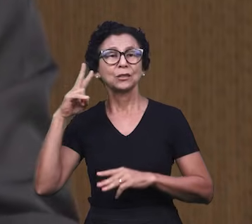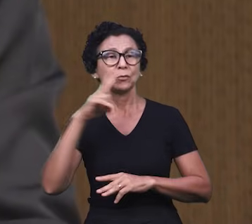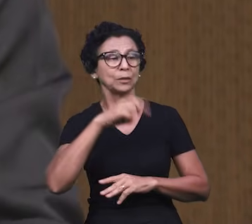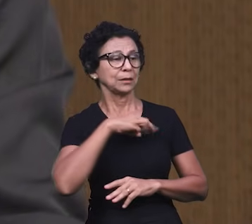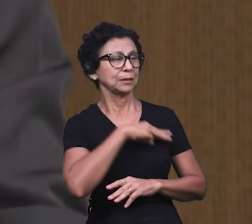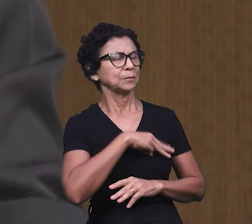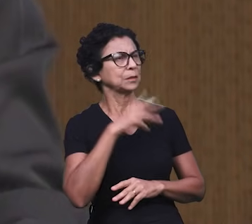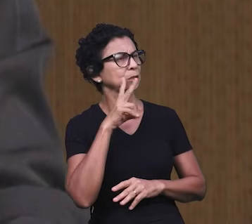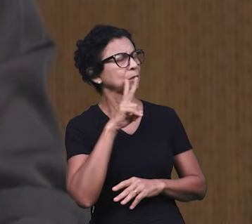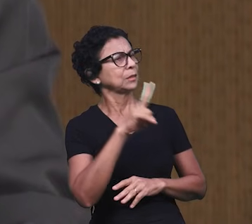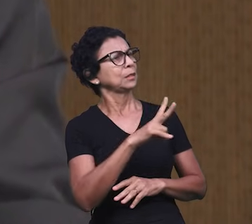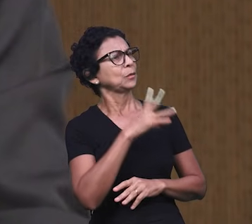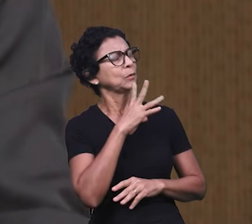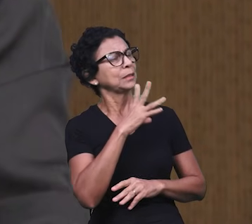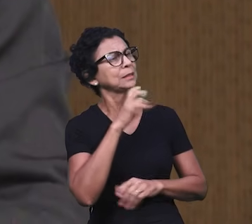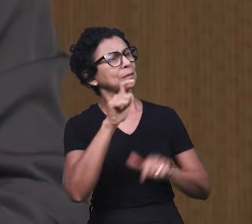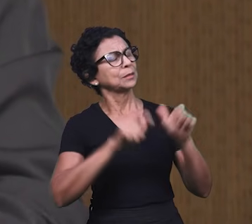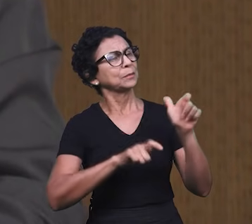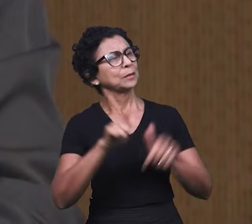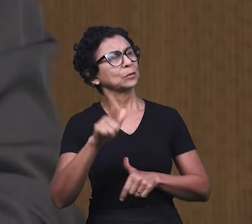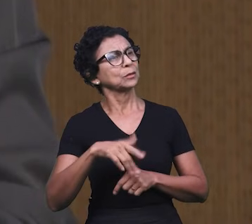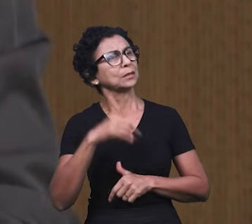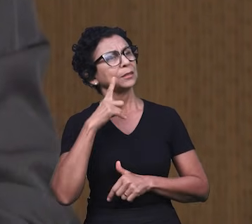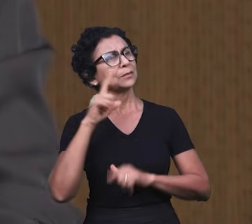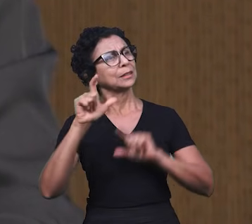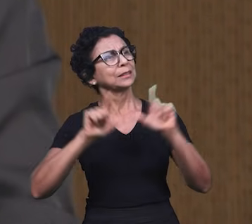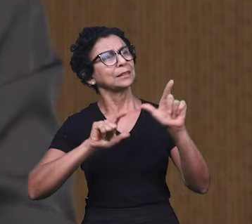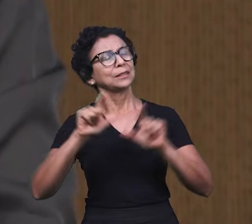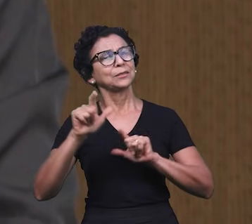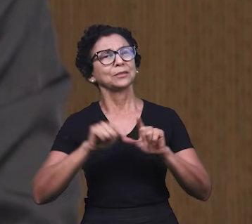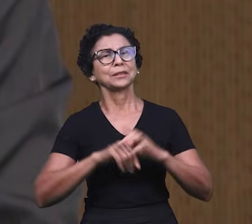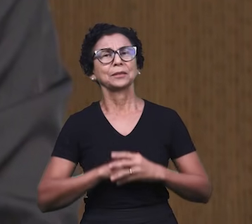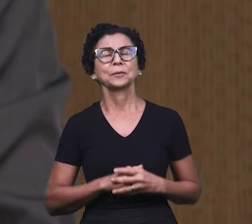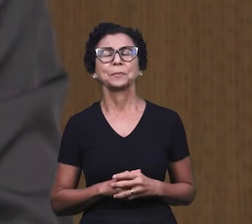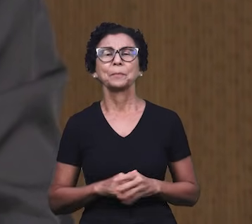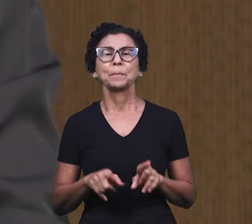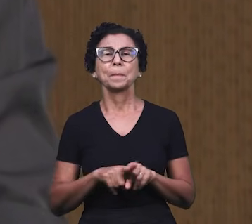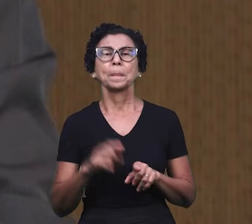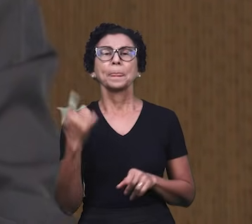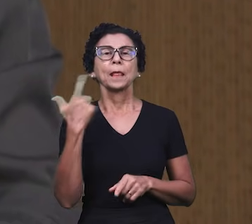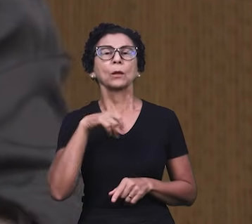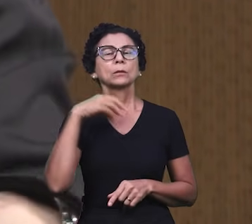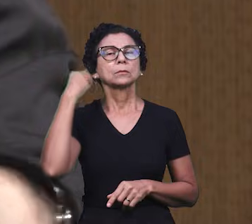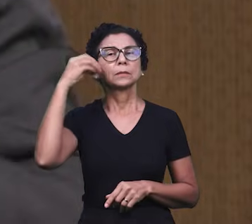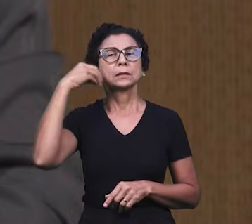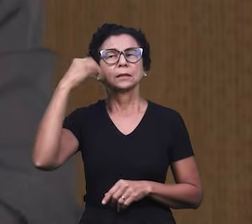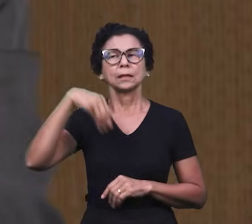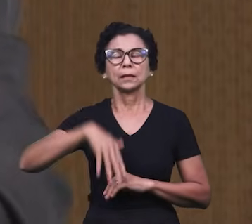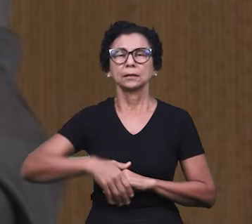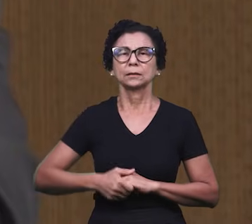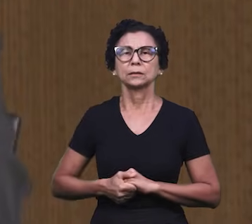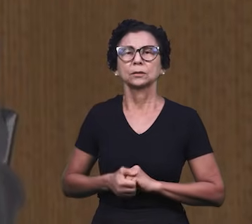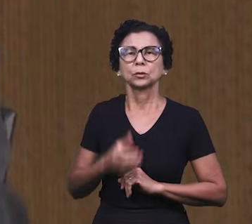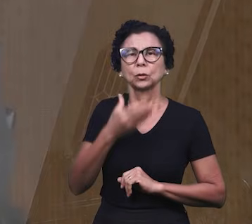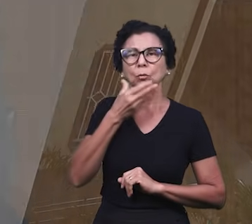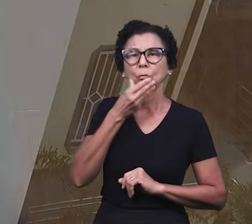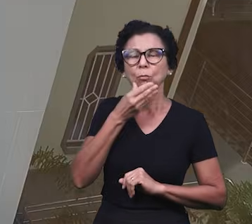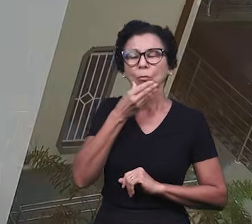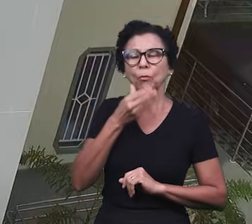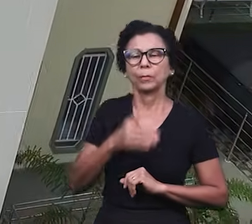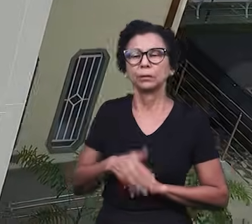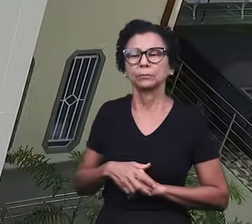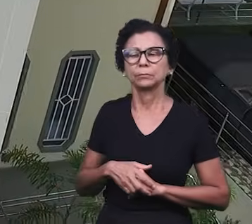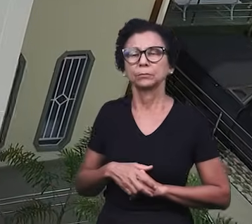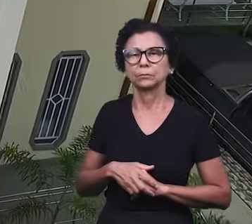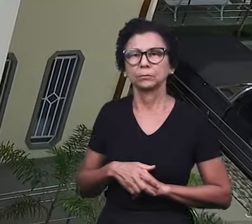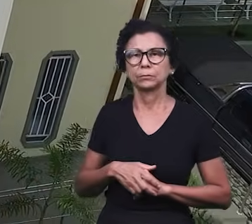relato também do mesmo lugar, aí foi com o Fábio Castro. Eles estavam parando o barco,